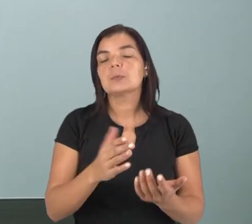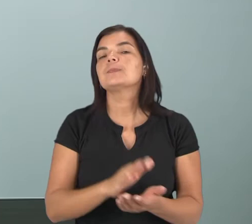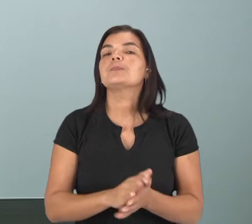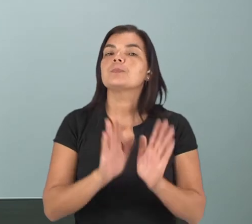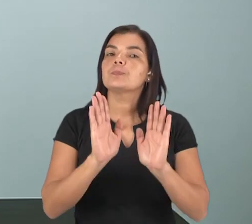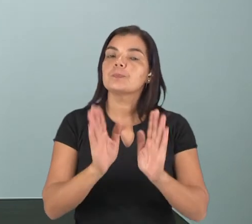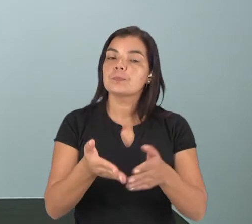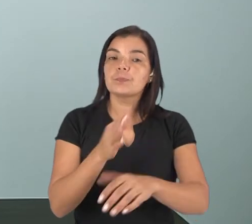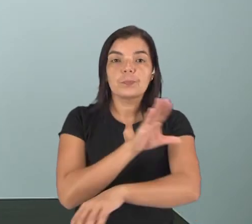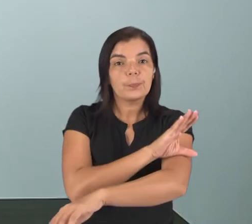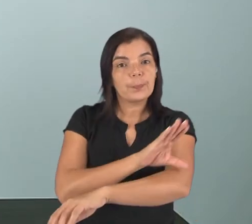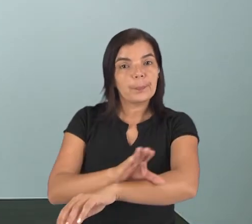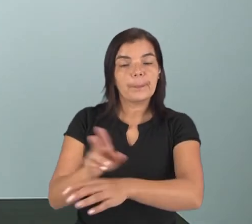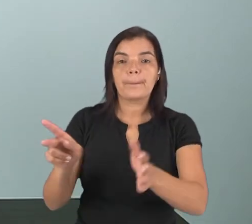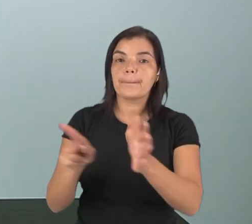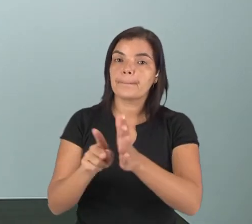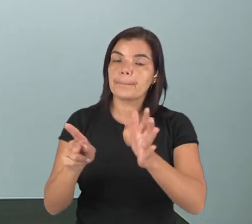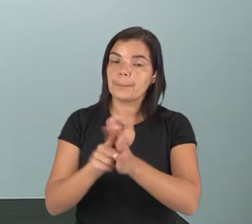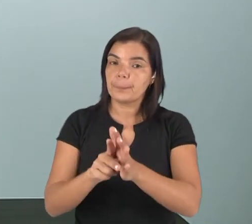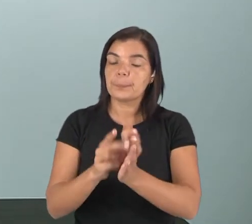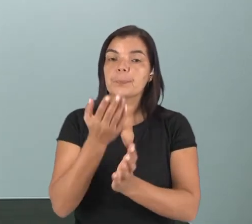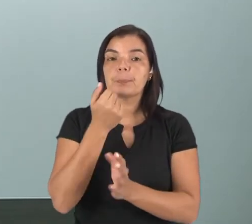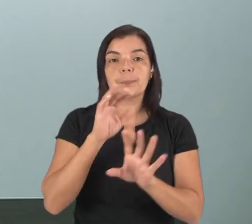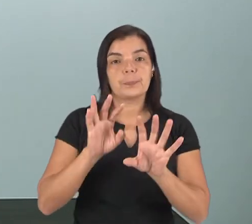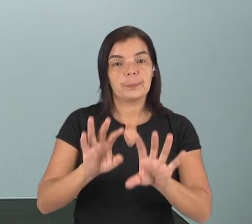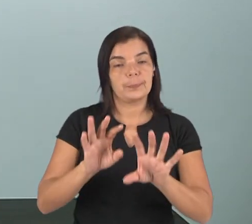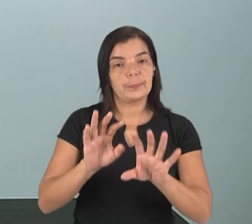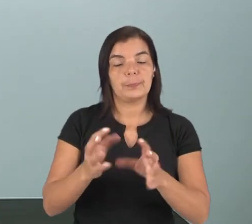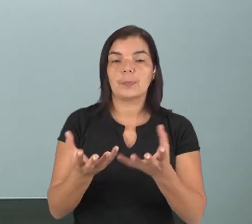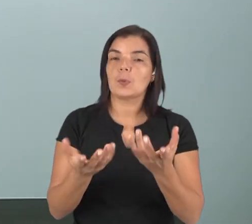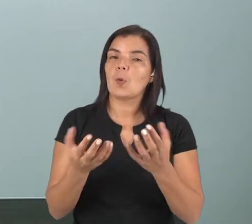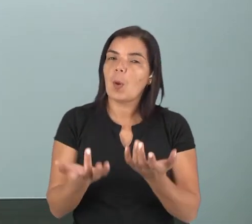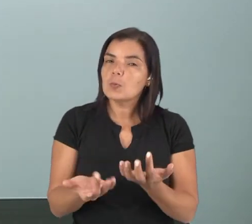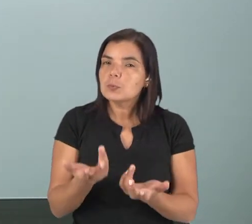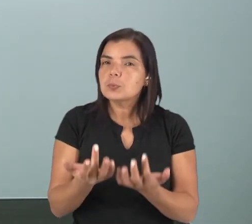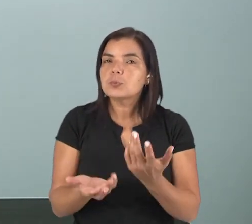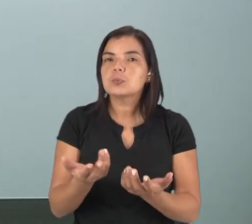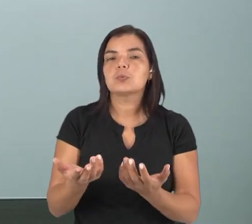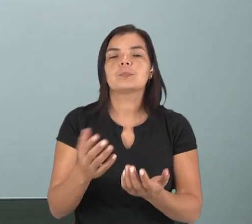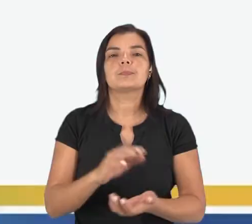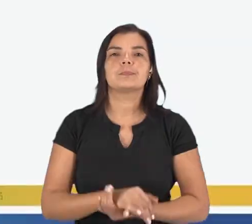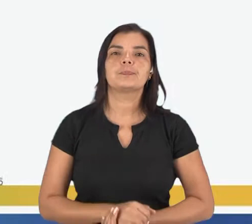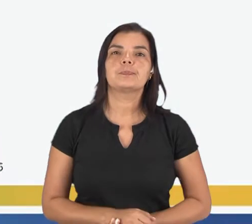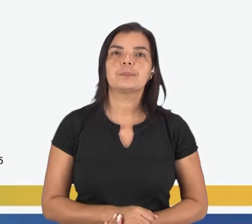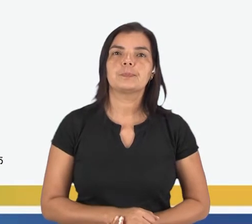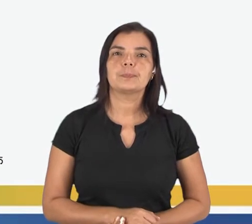vinha da cultura deles de comer esse tipo de comida, uma comida mais cozida, com mais caldinho.